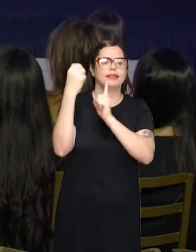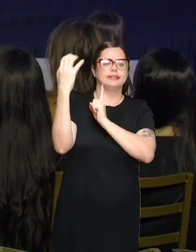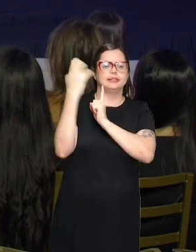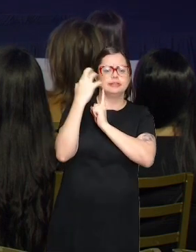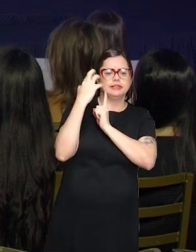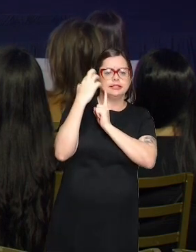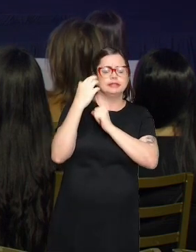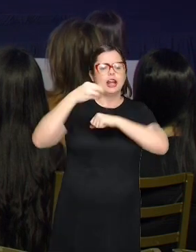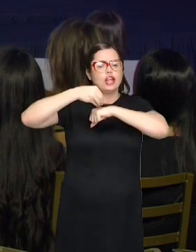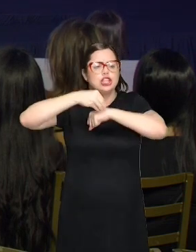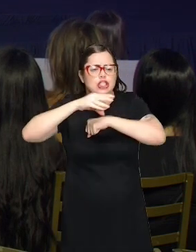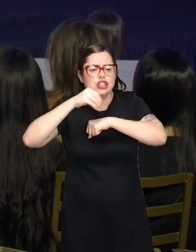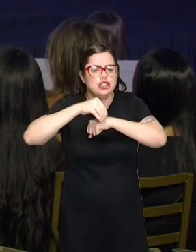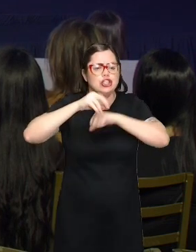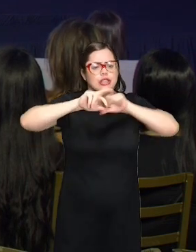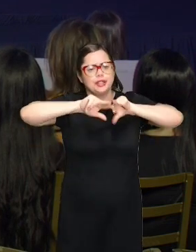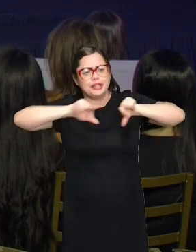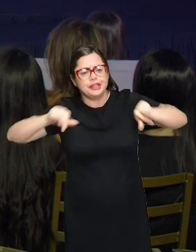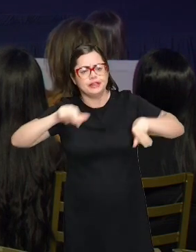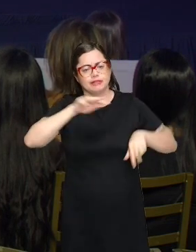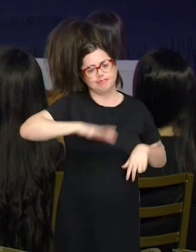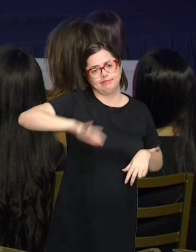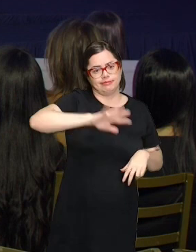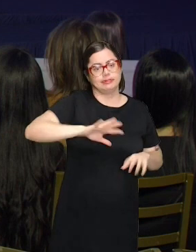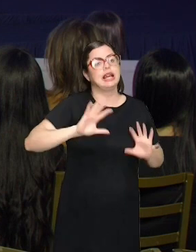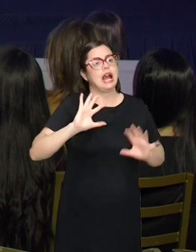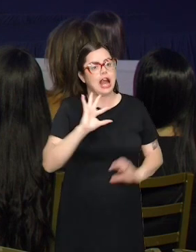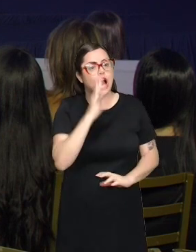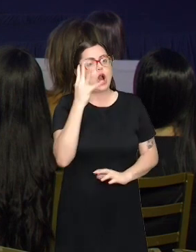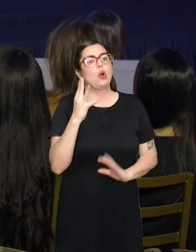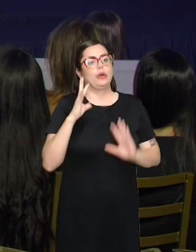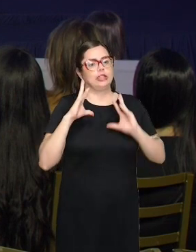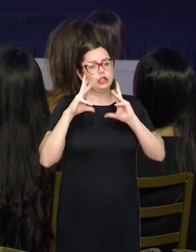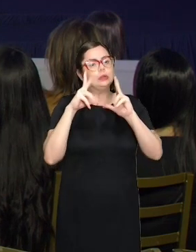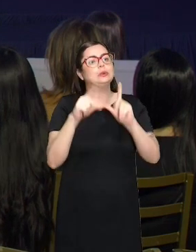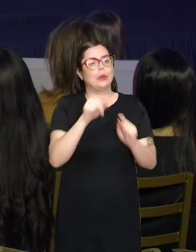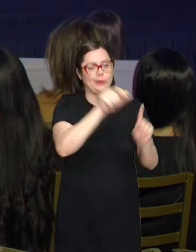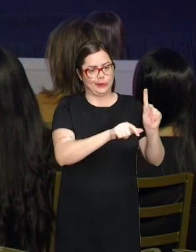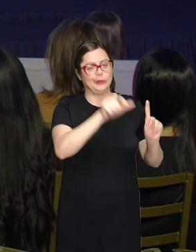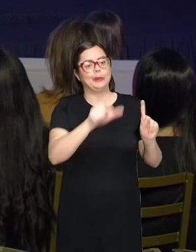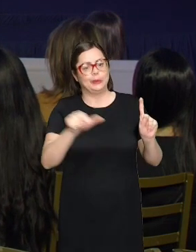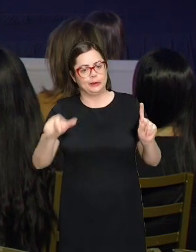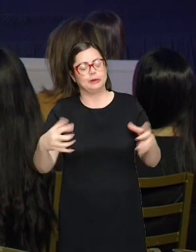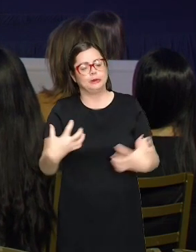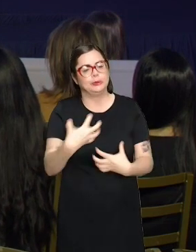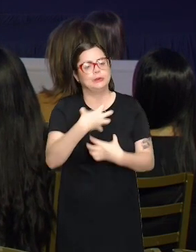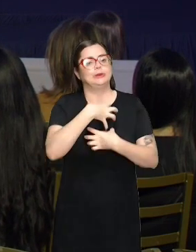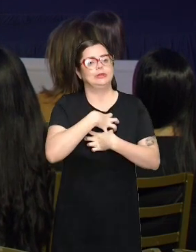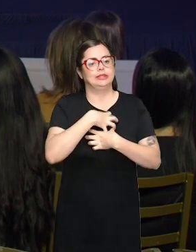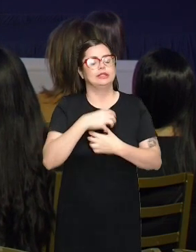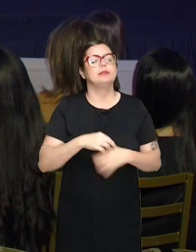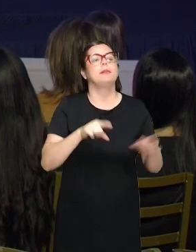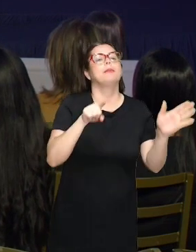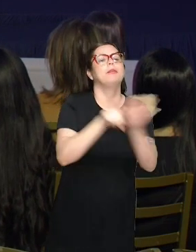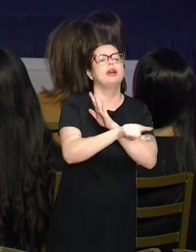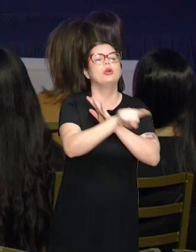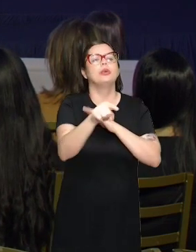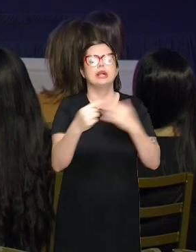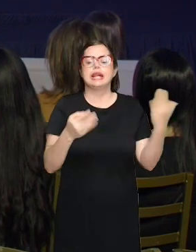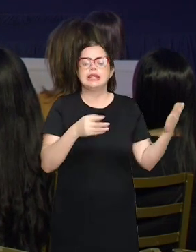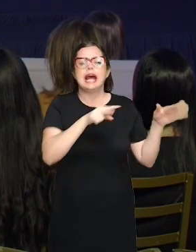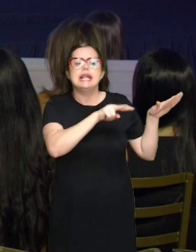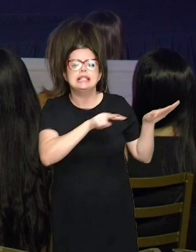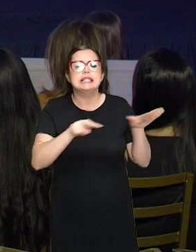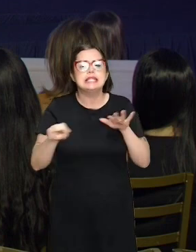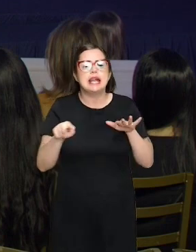enfim, vamos falar sobre isso, que isso rola com todo mundo, de alguma forma, né? Sem dúvida, eu queria até perguntar, quem essa semana se comparou com alguém